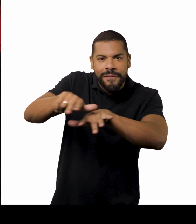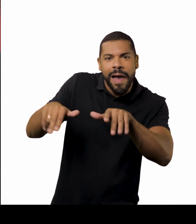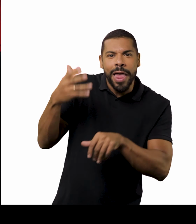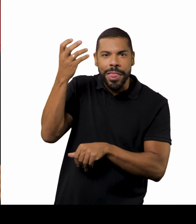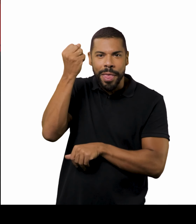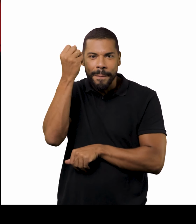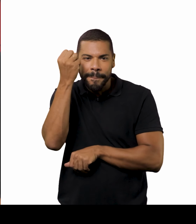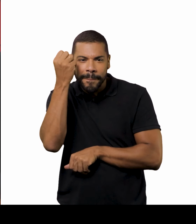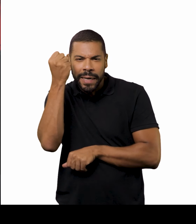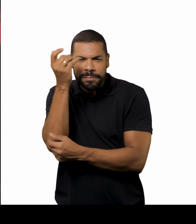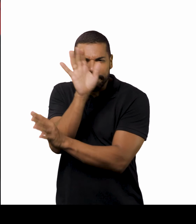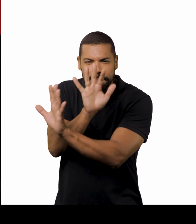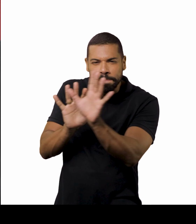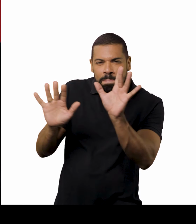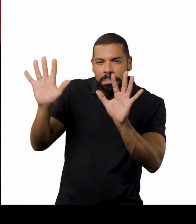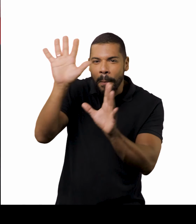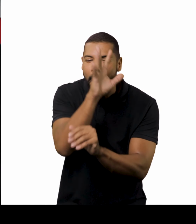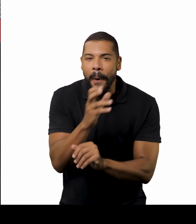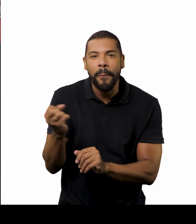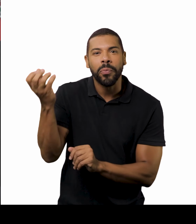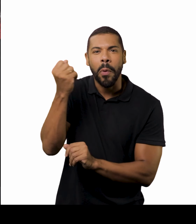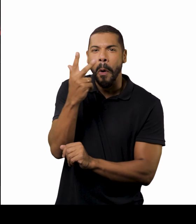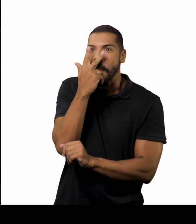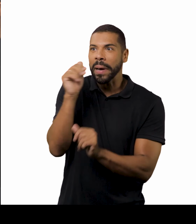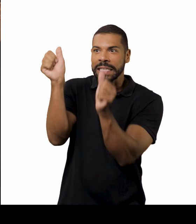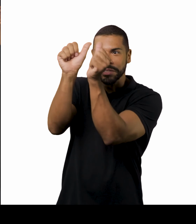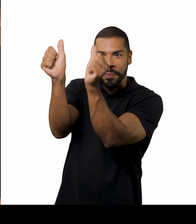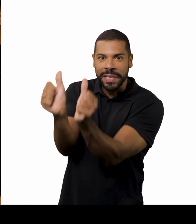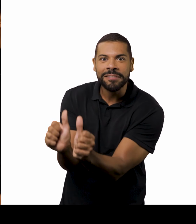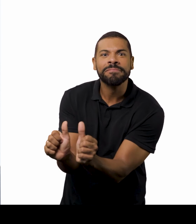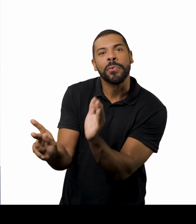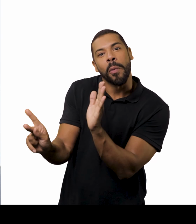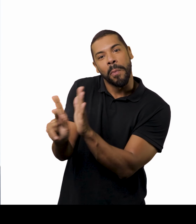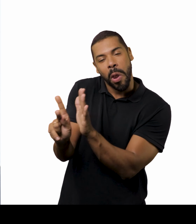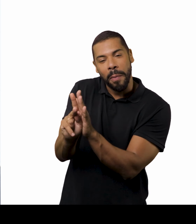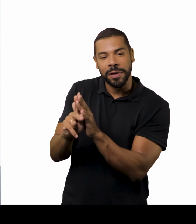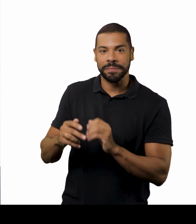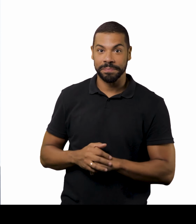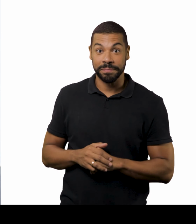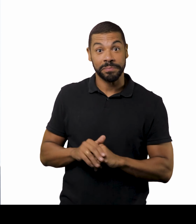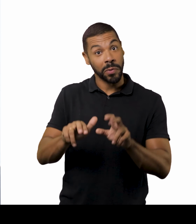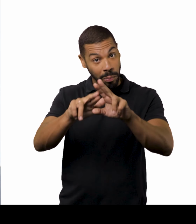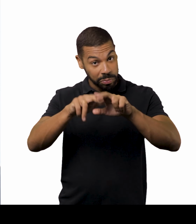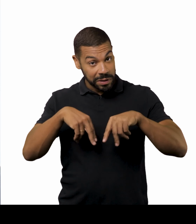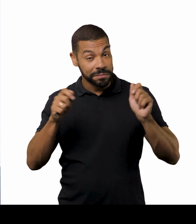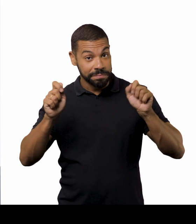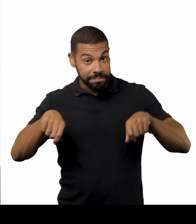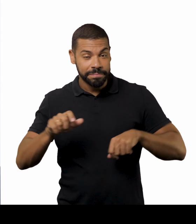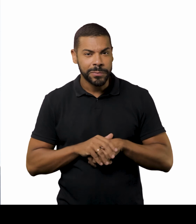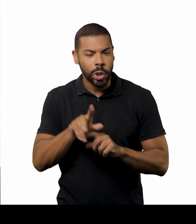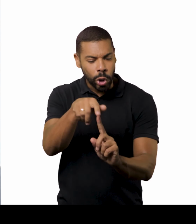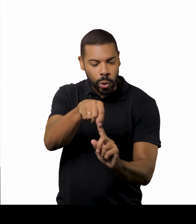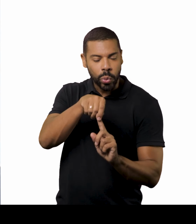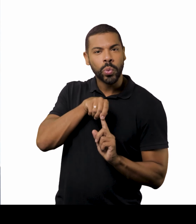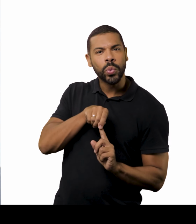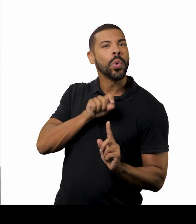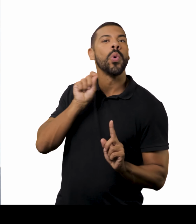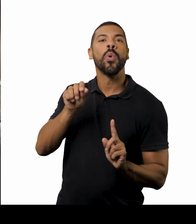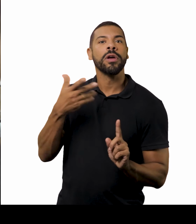Na verdade, eu acho que vai ser uma escultura, né, em tecido. Por isso que até a gente decidiu, né, Lídia, para